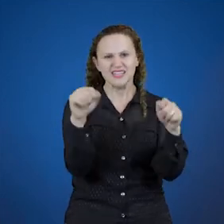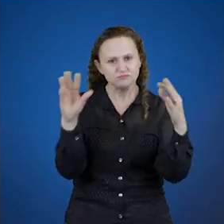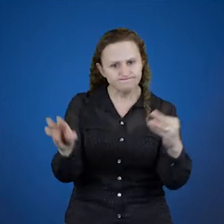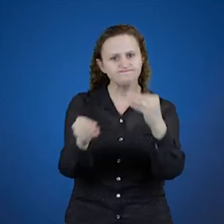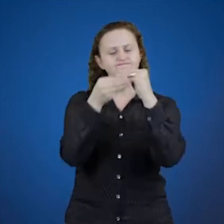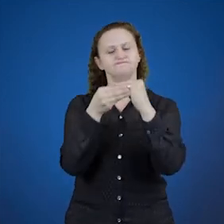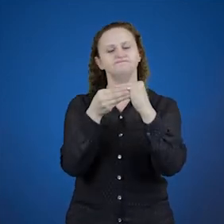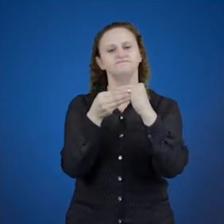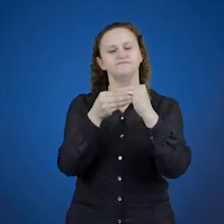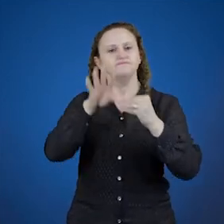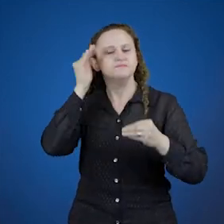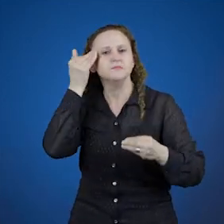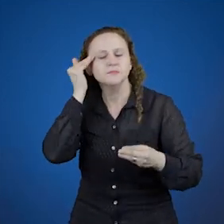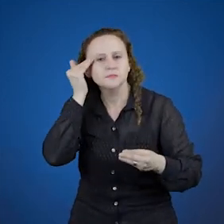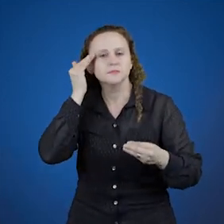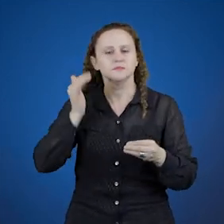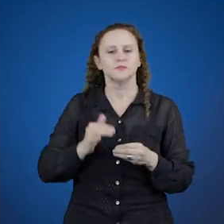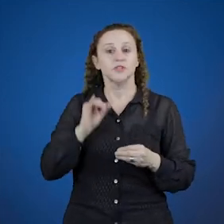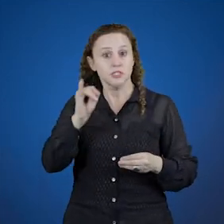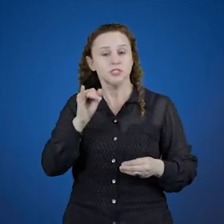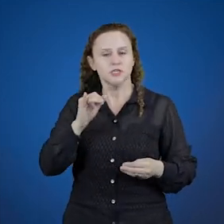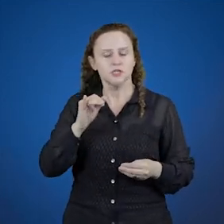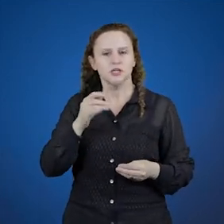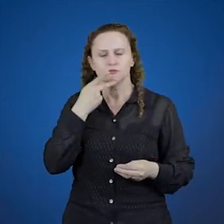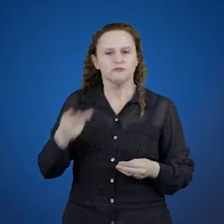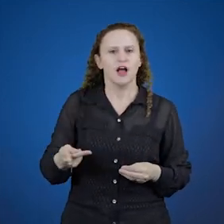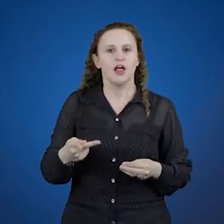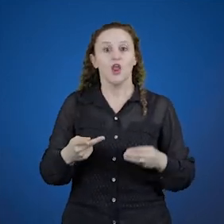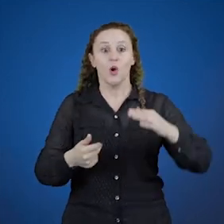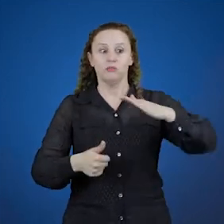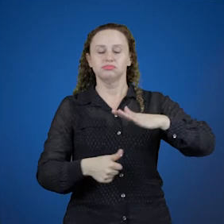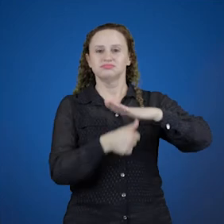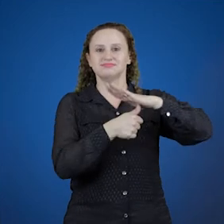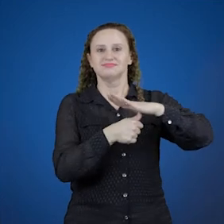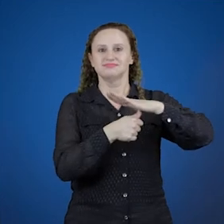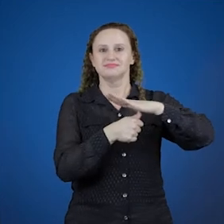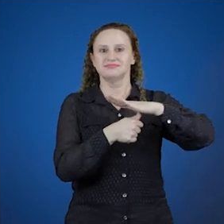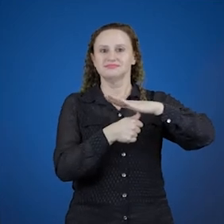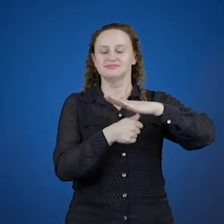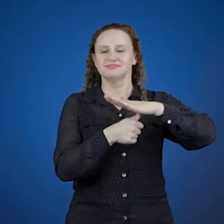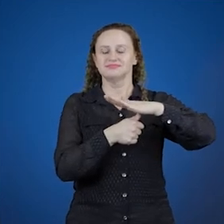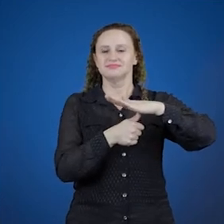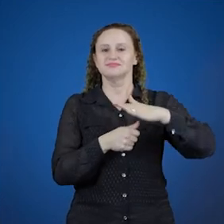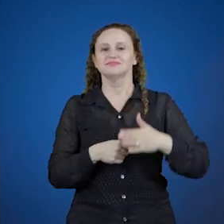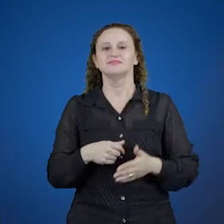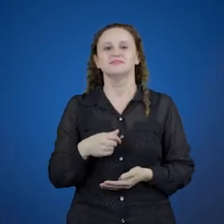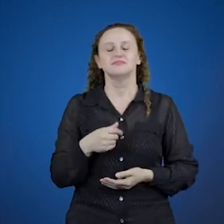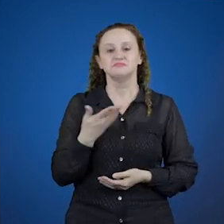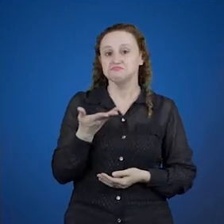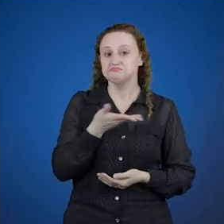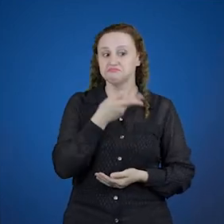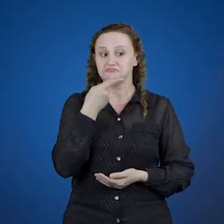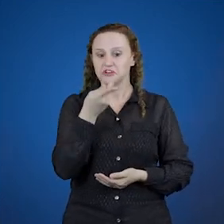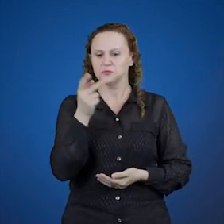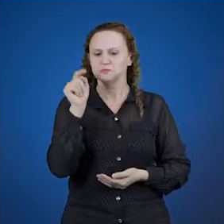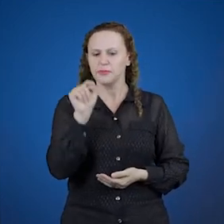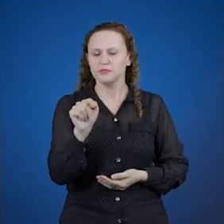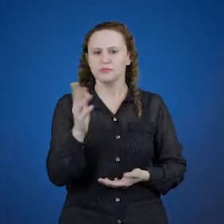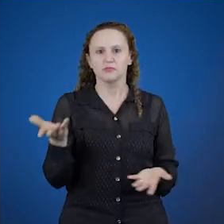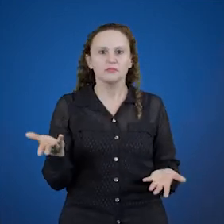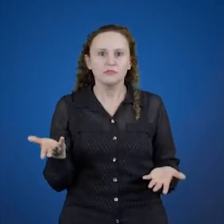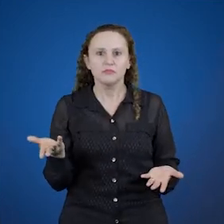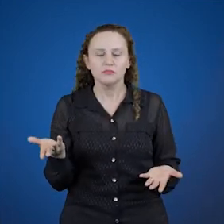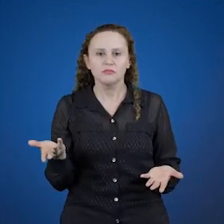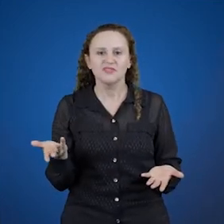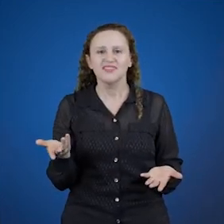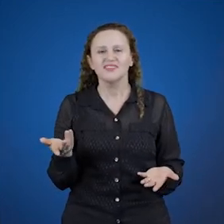complemento para ser entendido se eu digo para vocês olha o reitor da Unicentro disse e bota